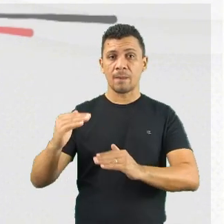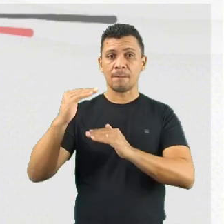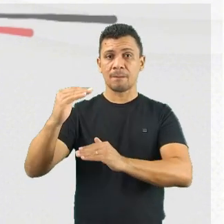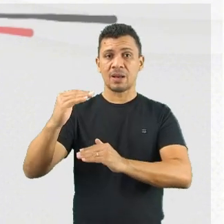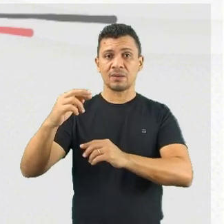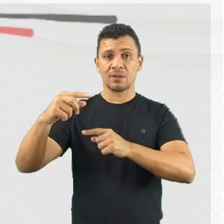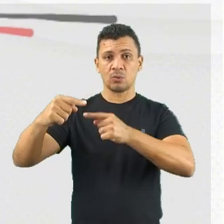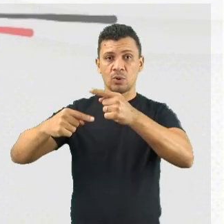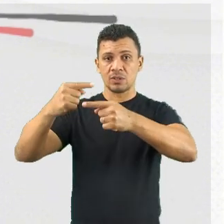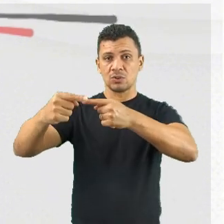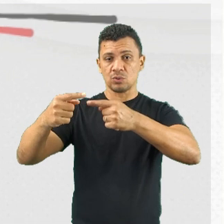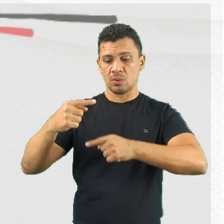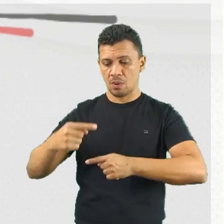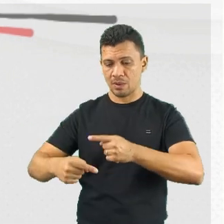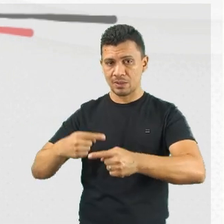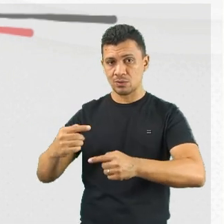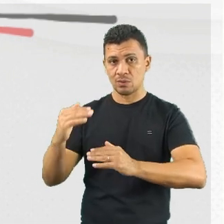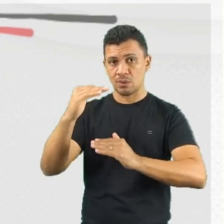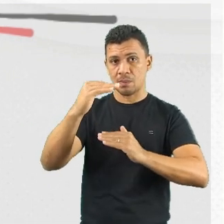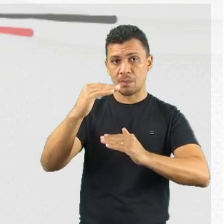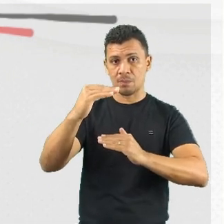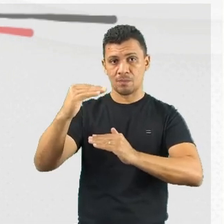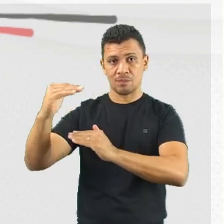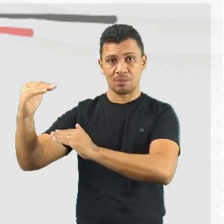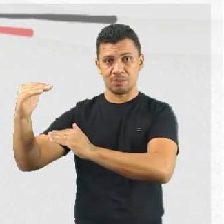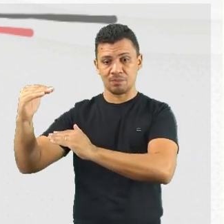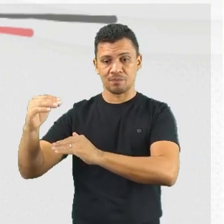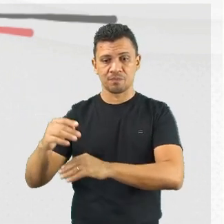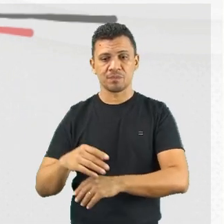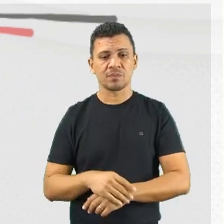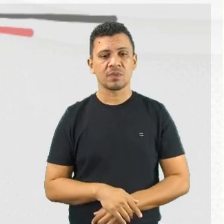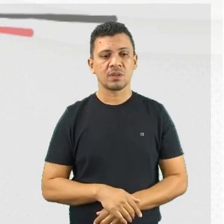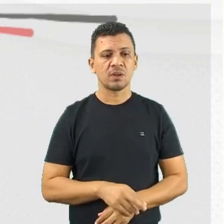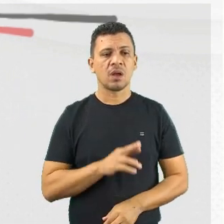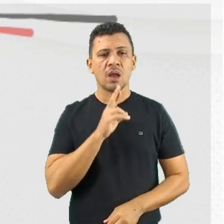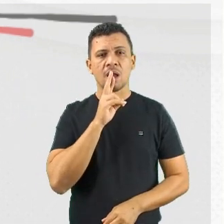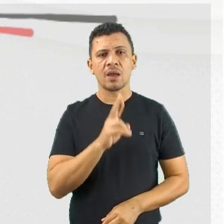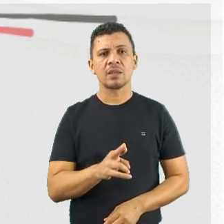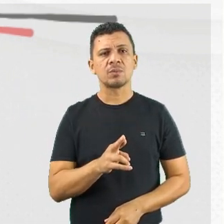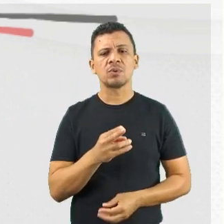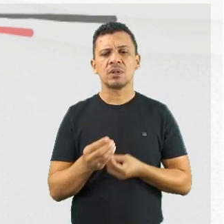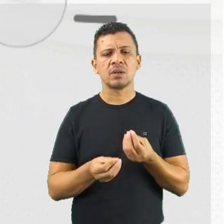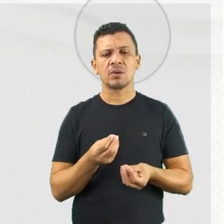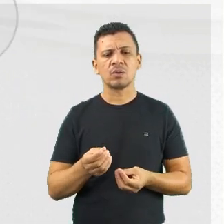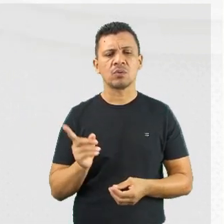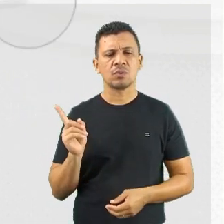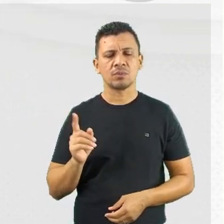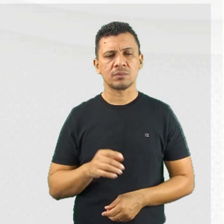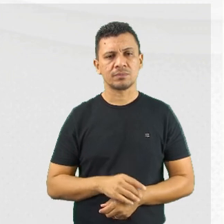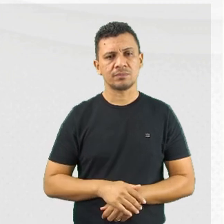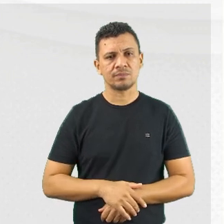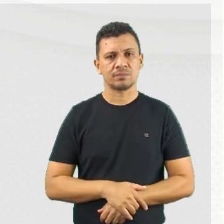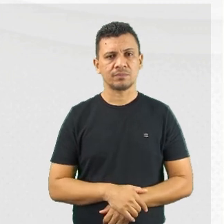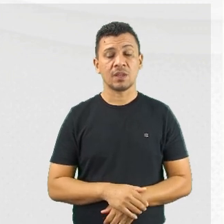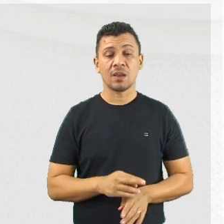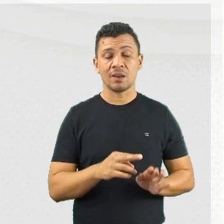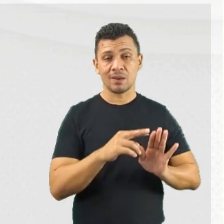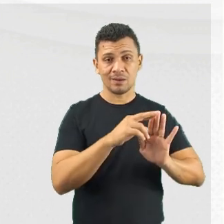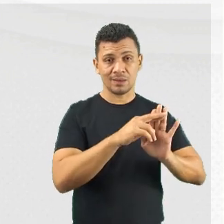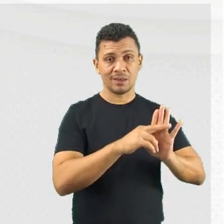embaixo. Entendeu? Aí tu vai fazer bem aqui, ó. Para tu responder a questão, tu vai fazer a seguinte regrinha,